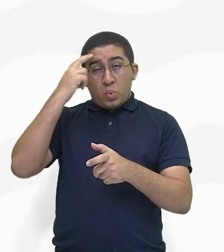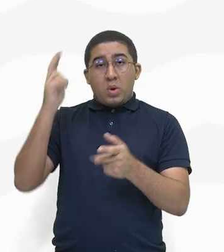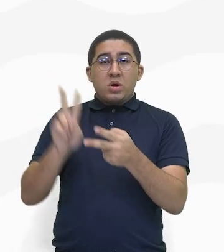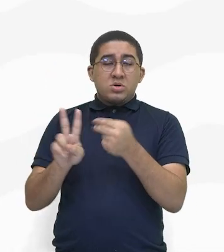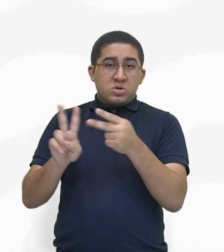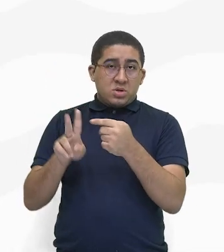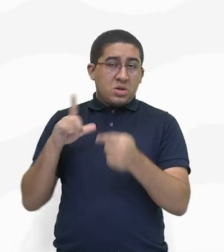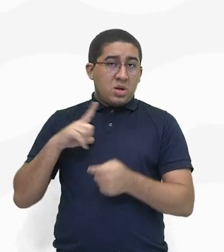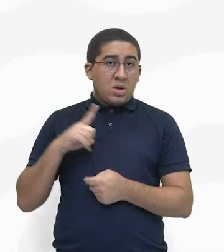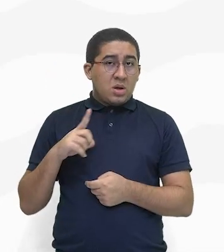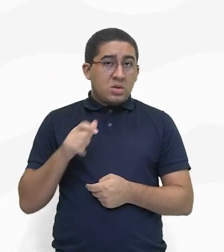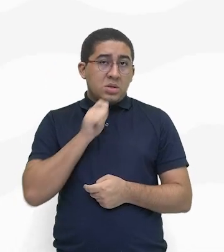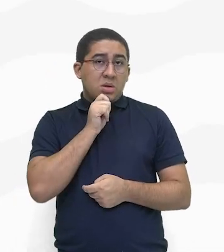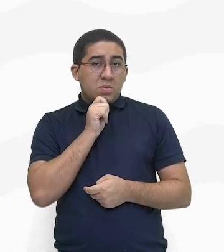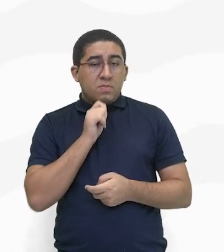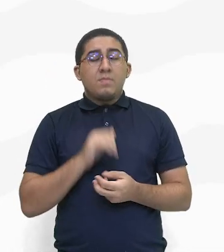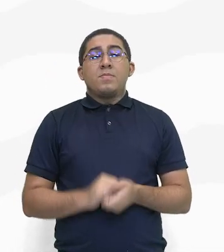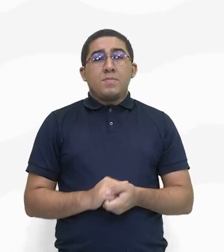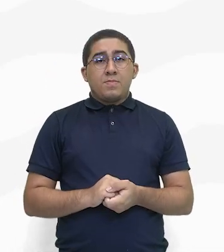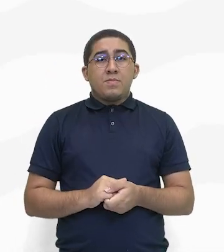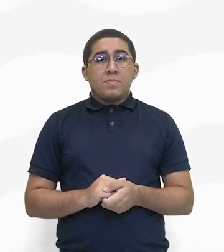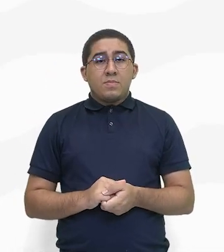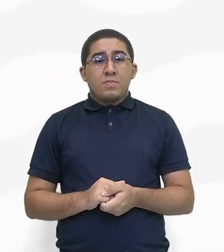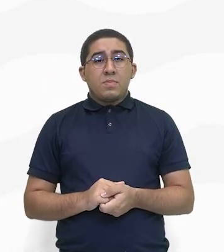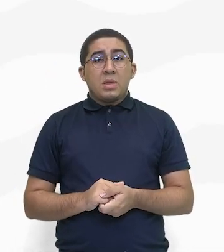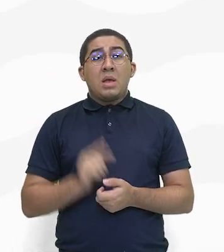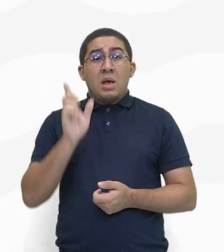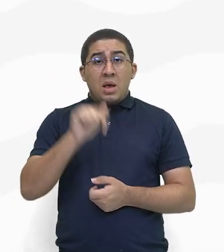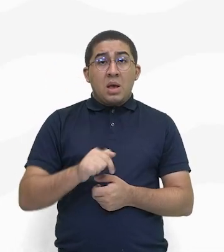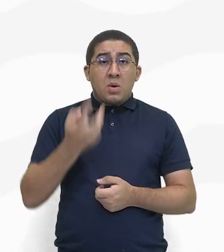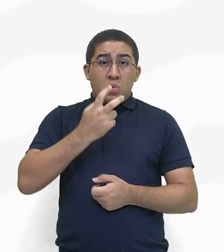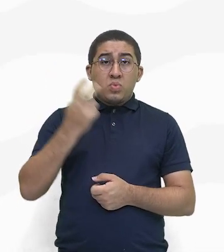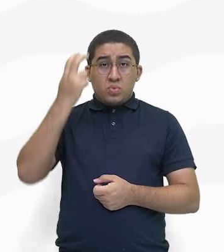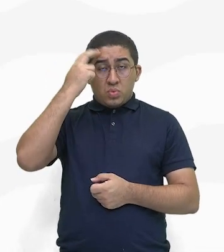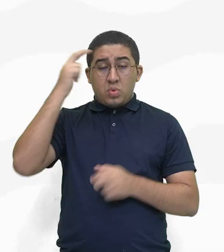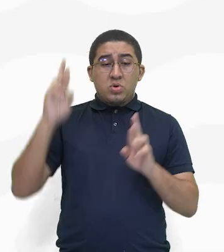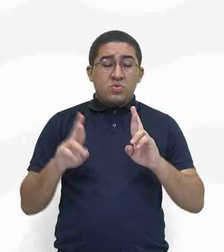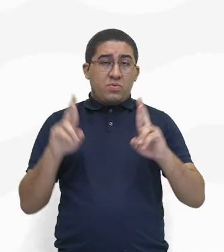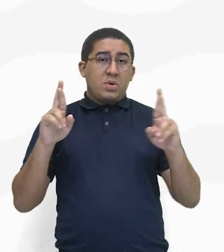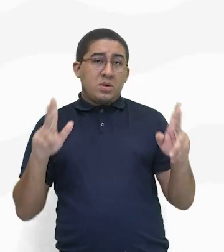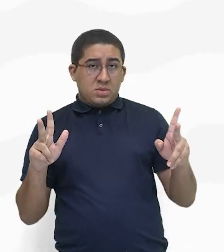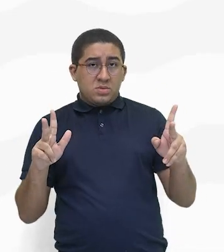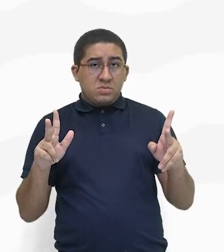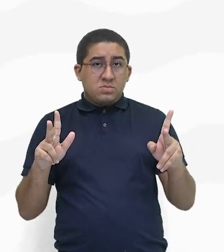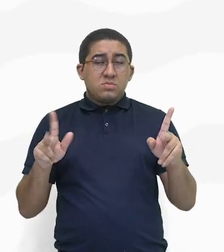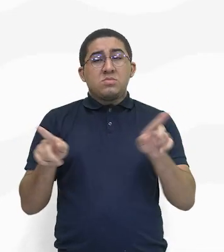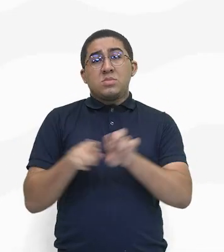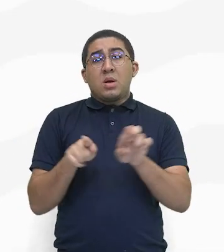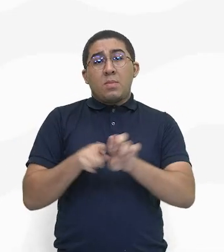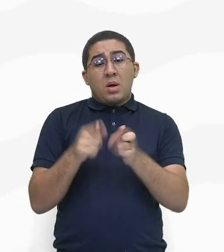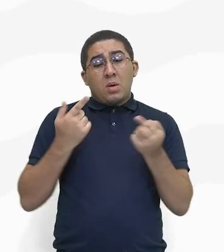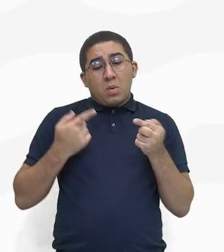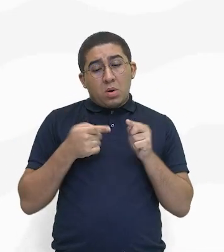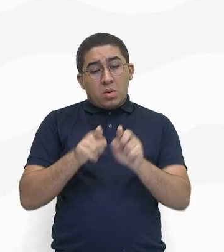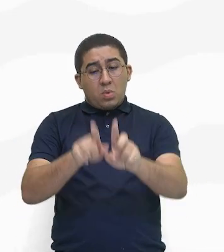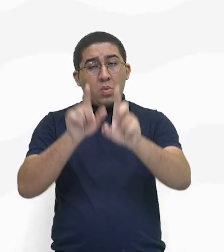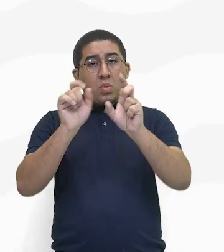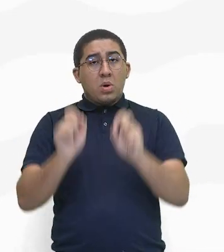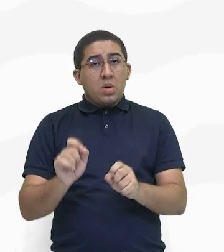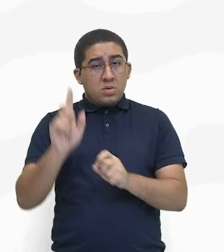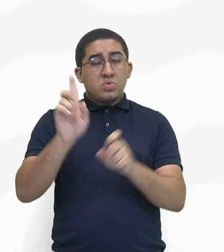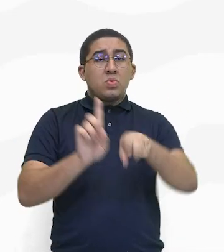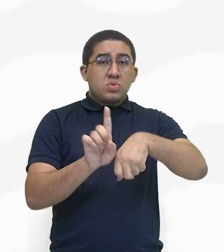bacana, né? Sendo considerados culturalmente diferentes e, ao mesmo tempo, parte